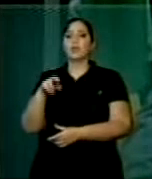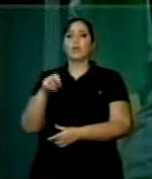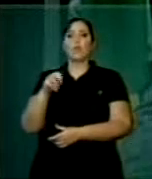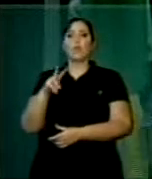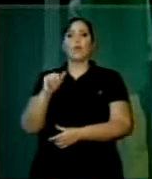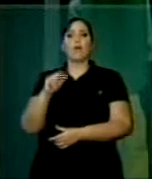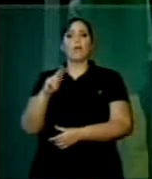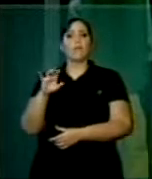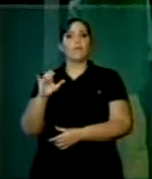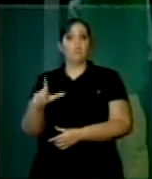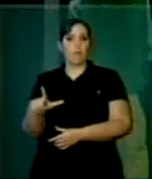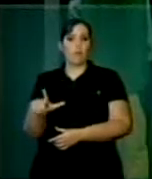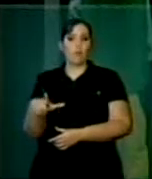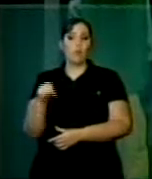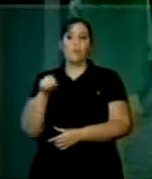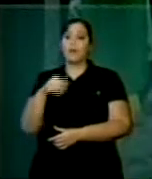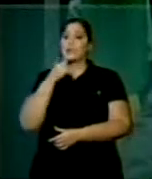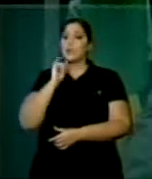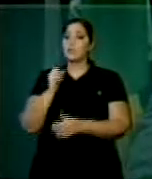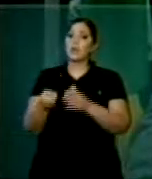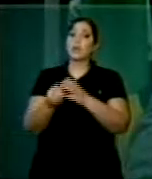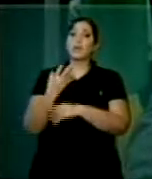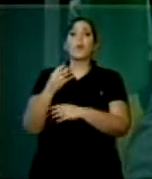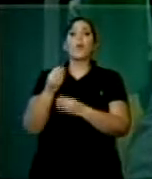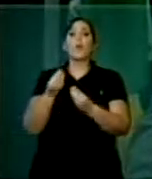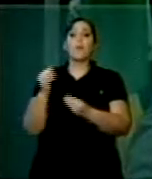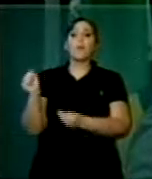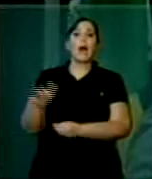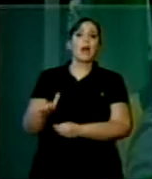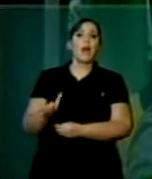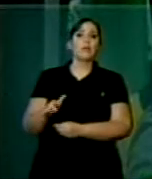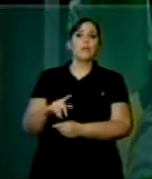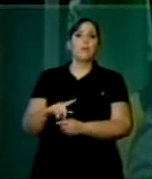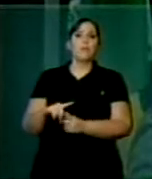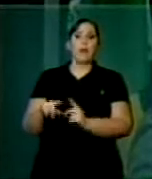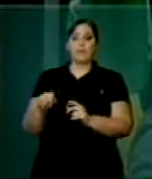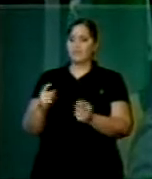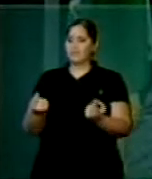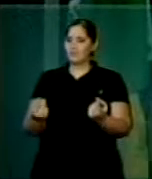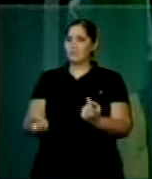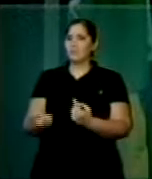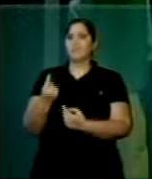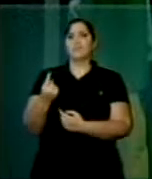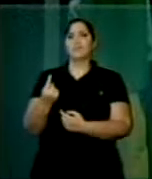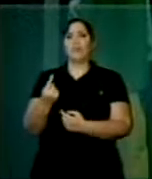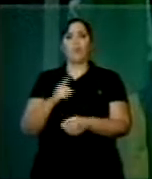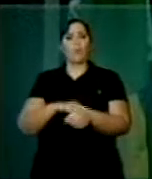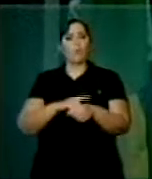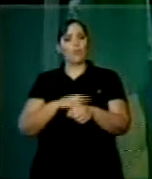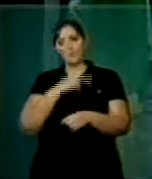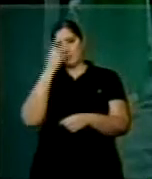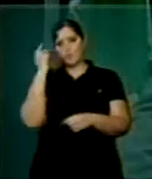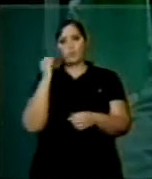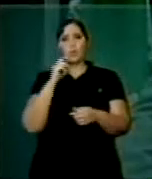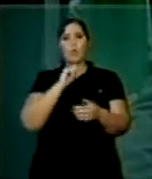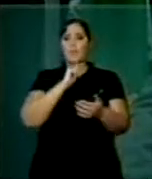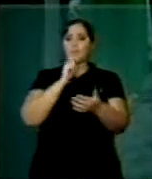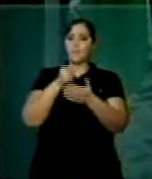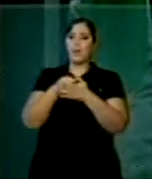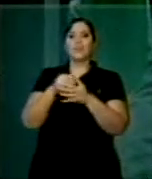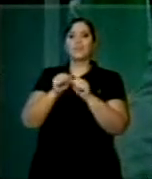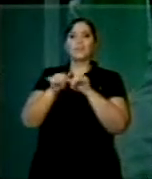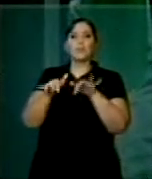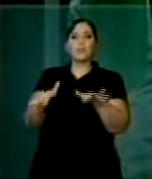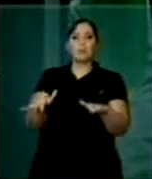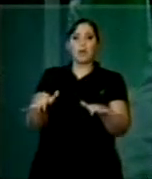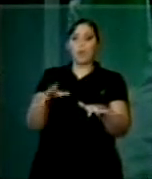Essa energia que é gerada a preços baratos, no entanto, contraditoriamente se transforma na ponta, na distribuição para